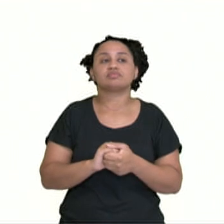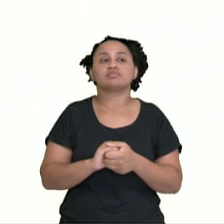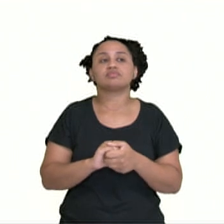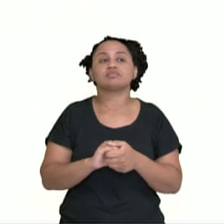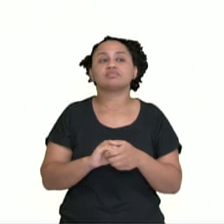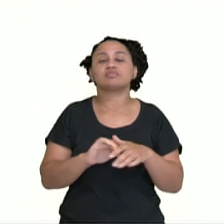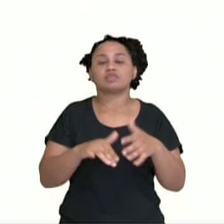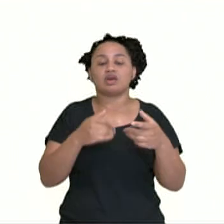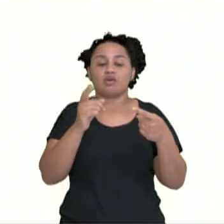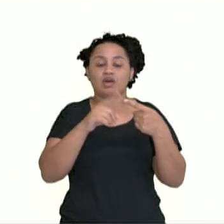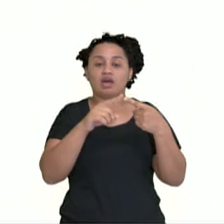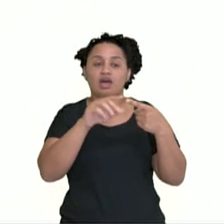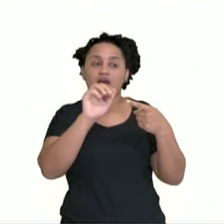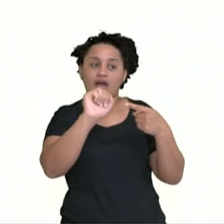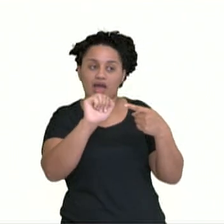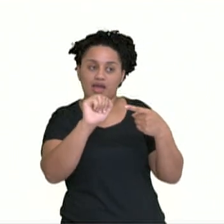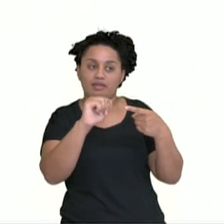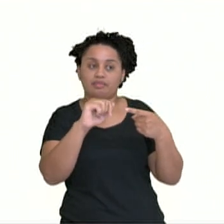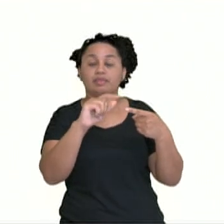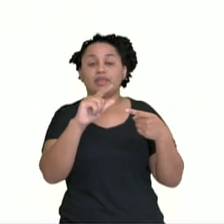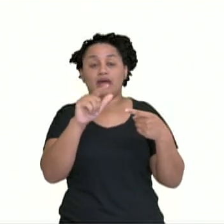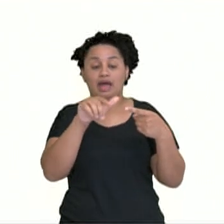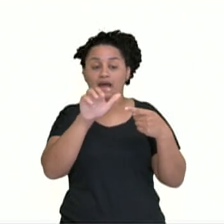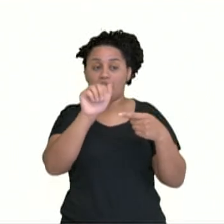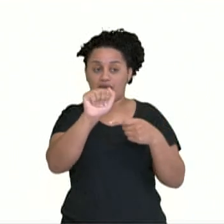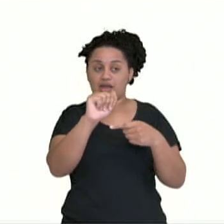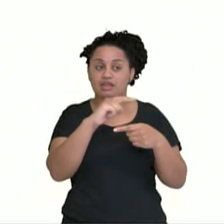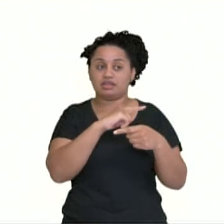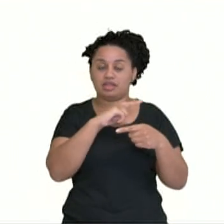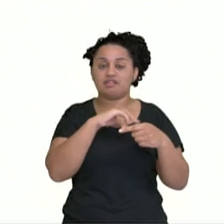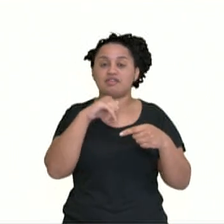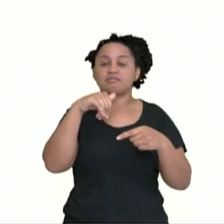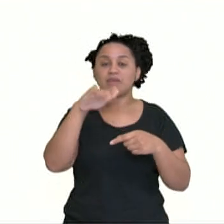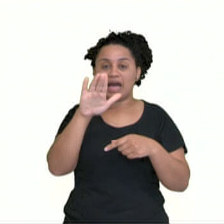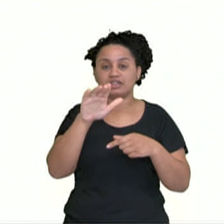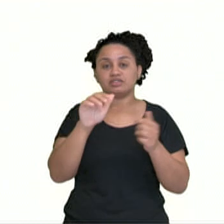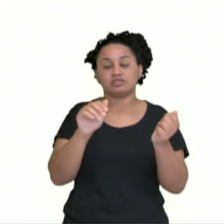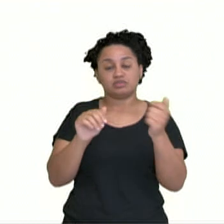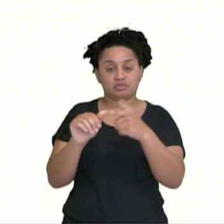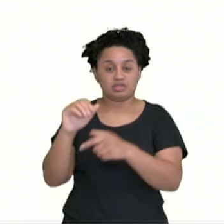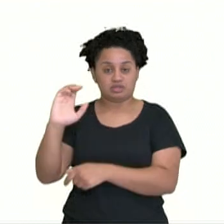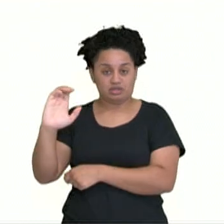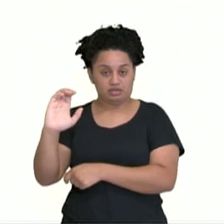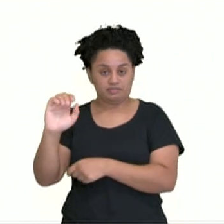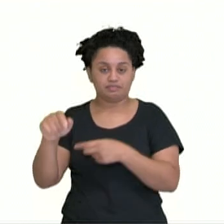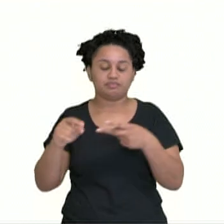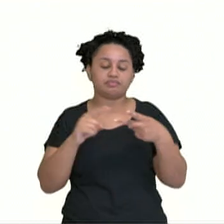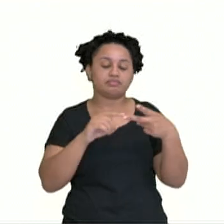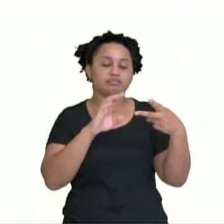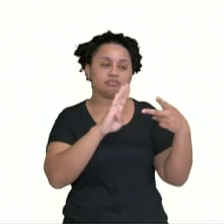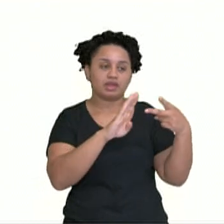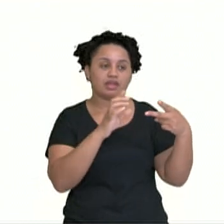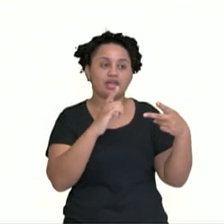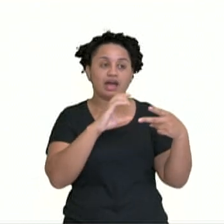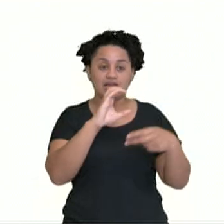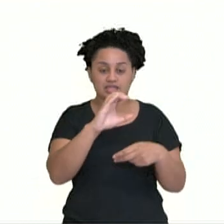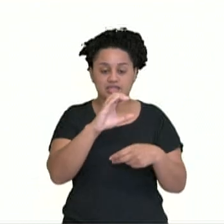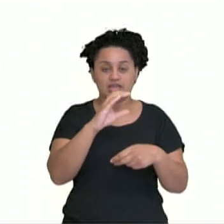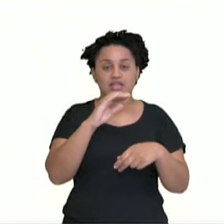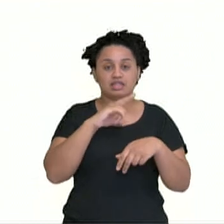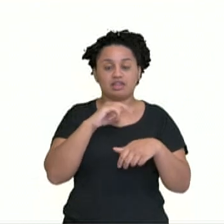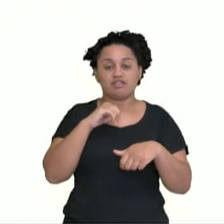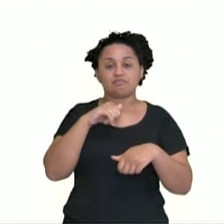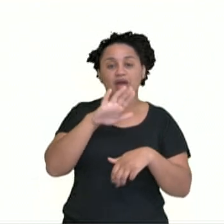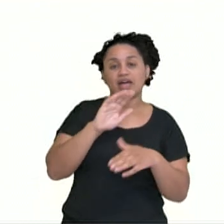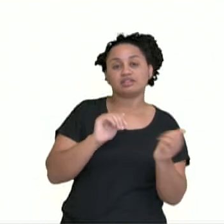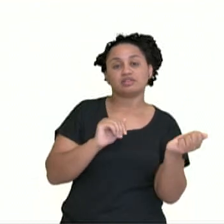A opção A teve um crescimento maior do que C? Letra B. C teve um crescimento maior